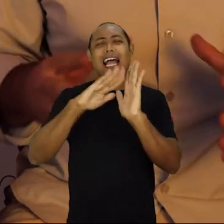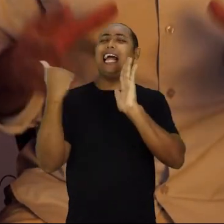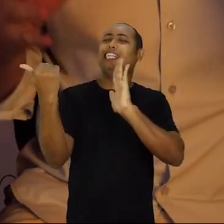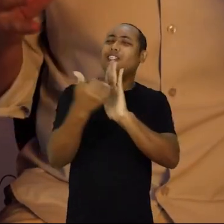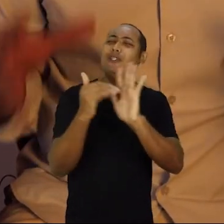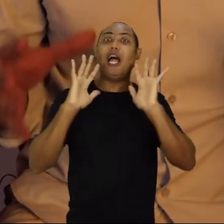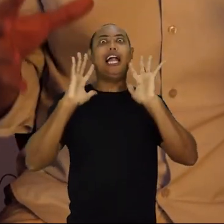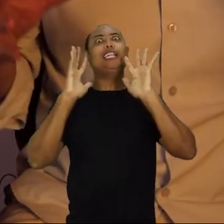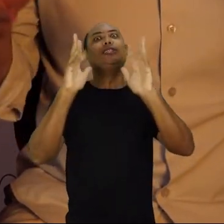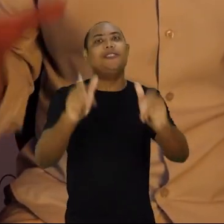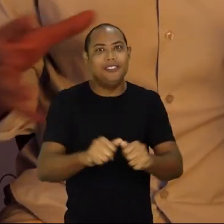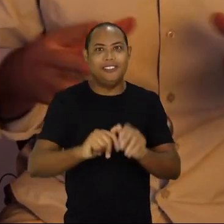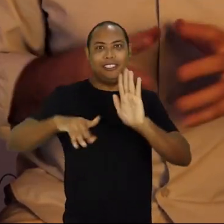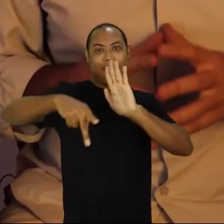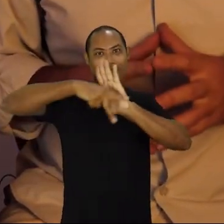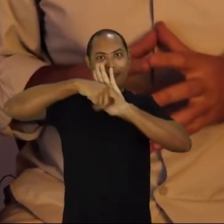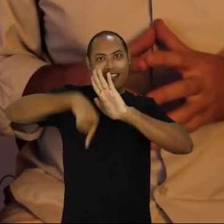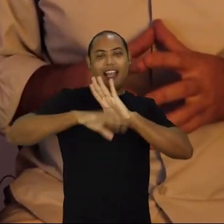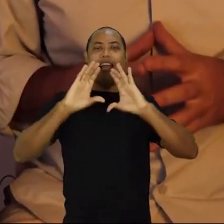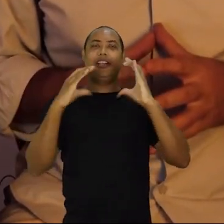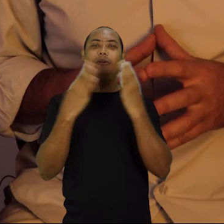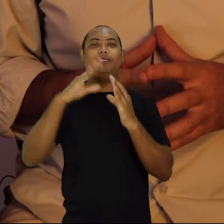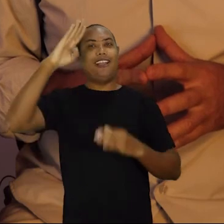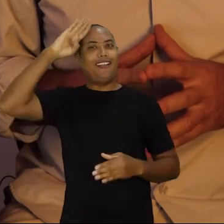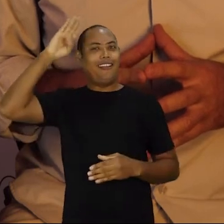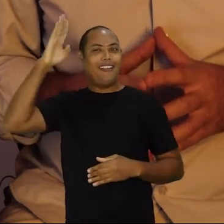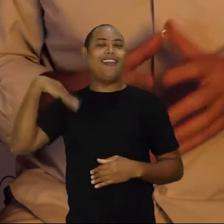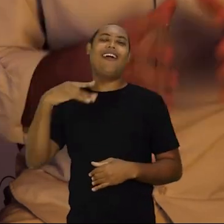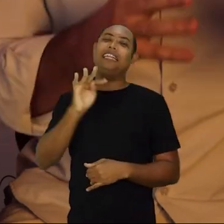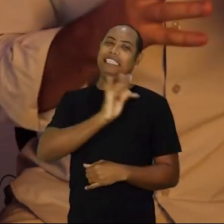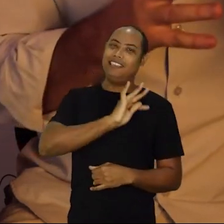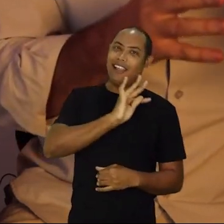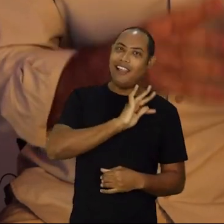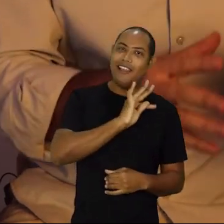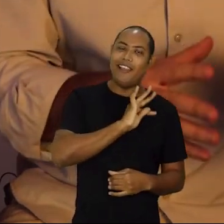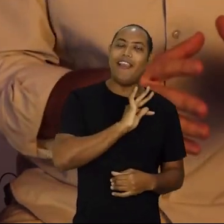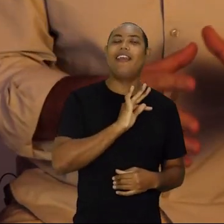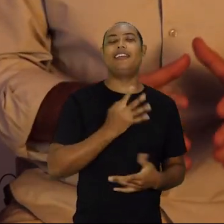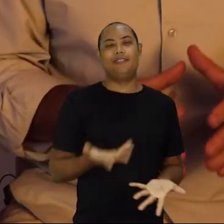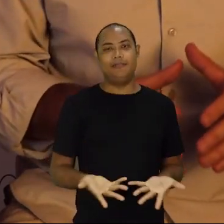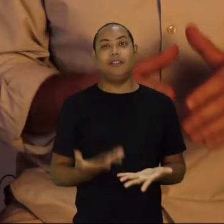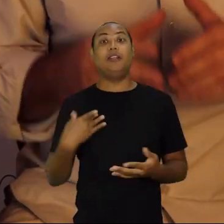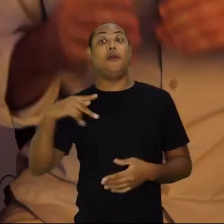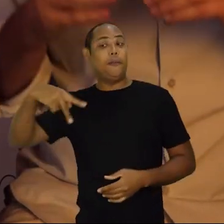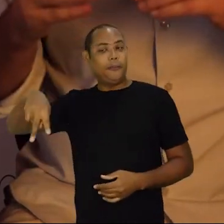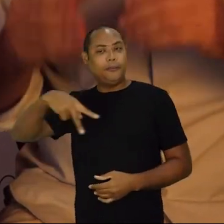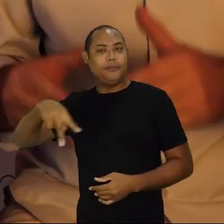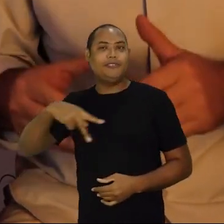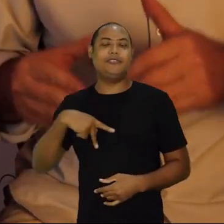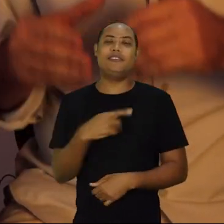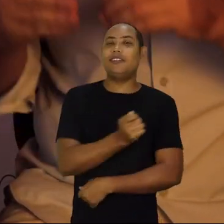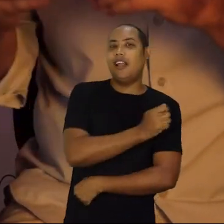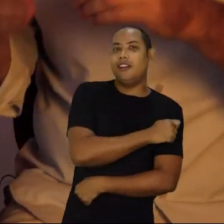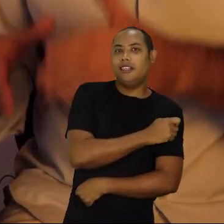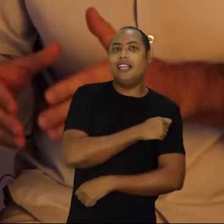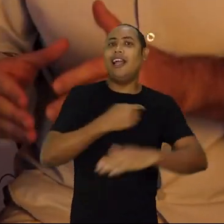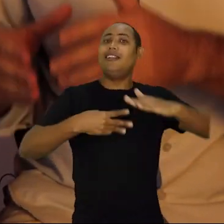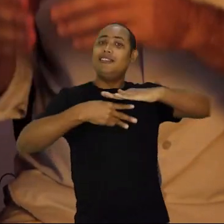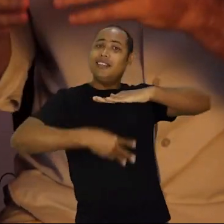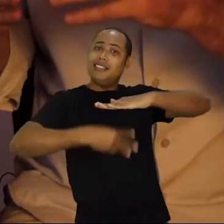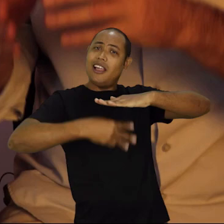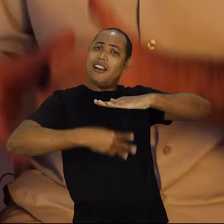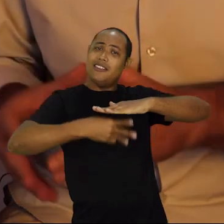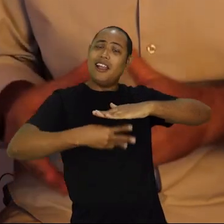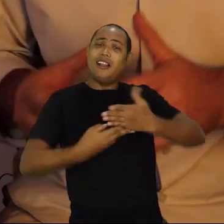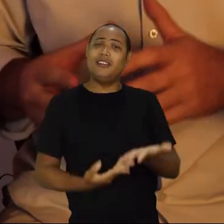a todos e todas que compõem a nossa comunidade acadêmica, aos servidores técnicos, administrativos, aos docentes, aos estudantes,